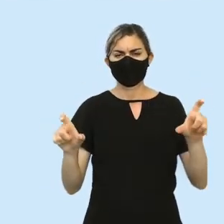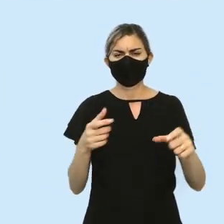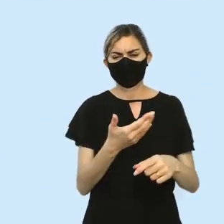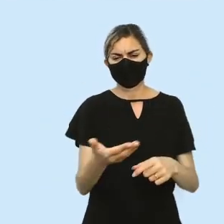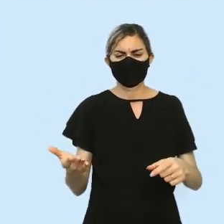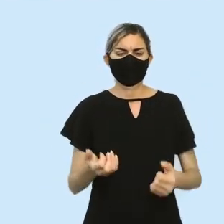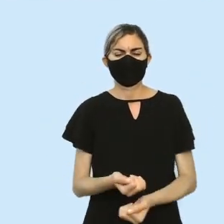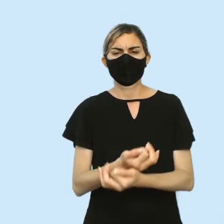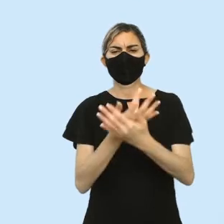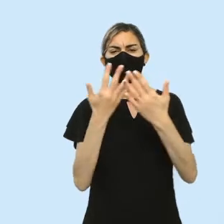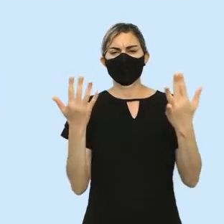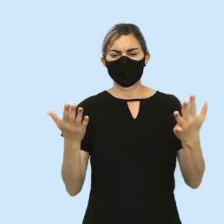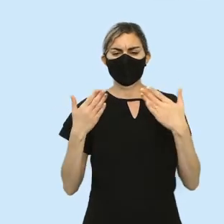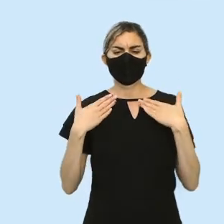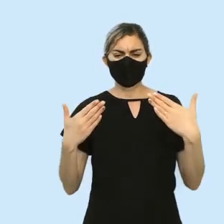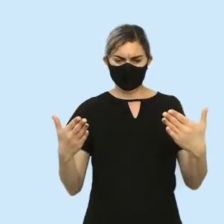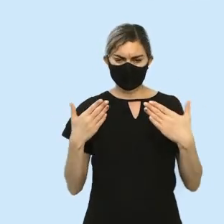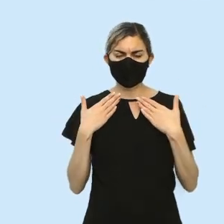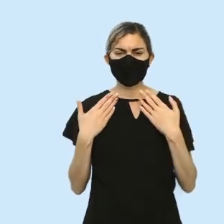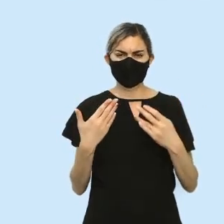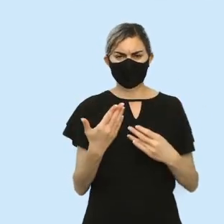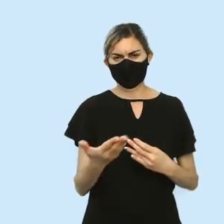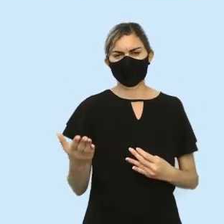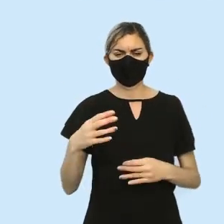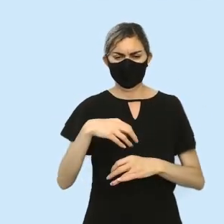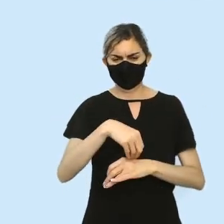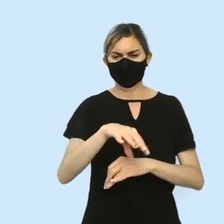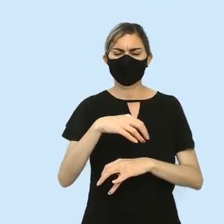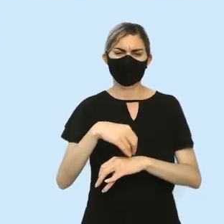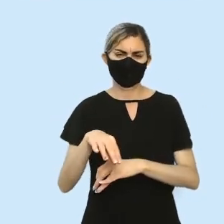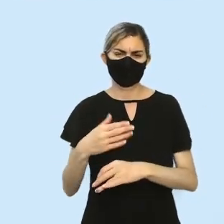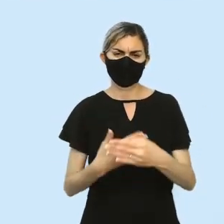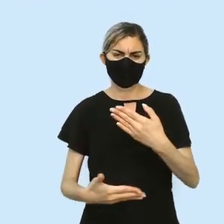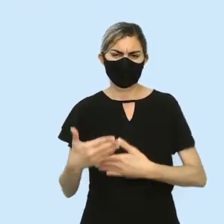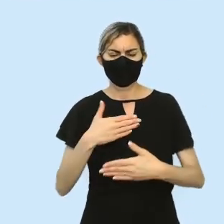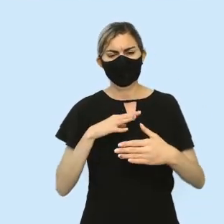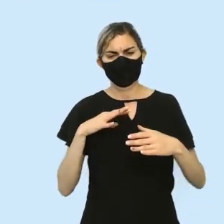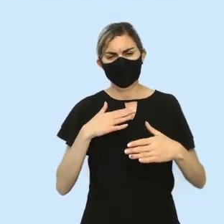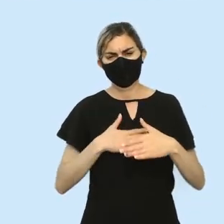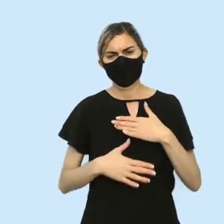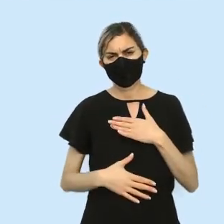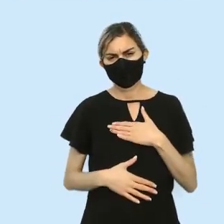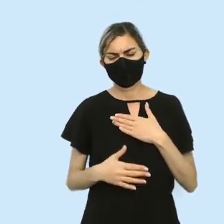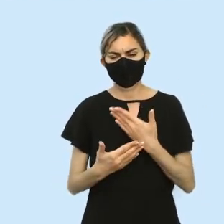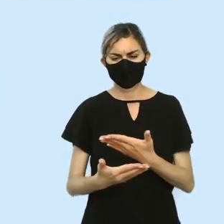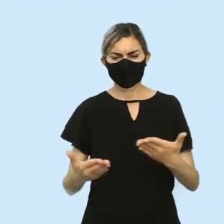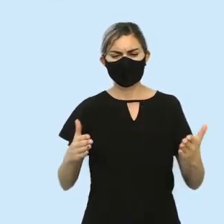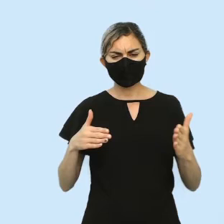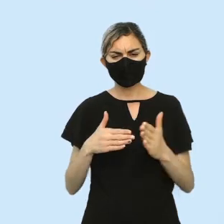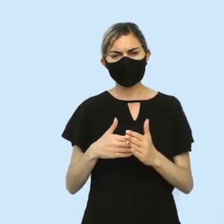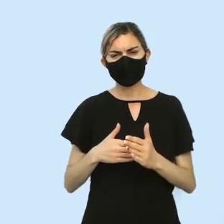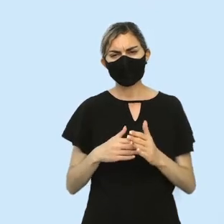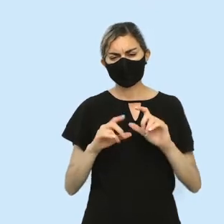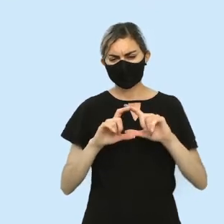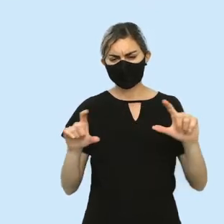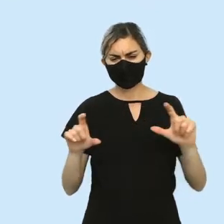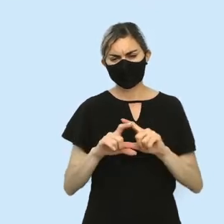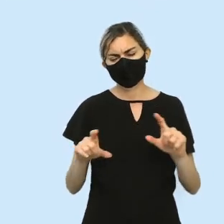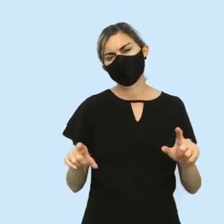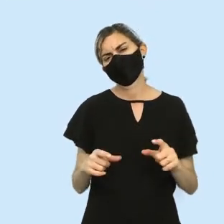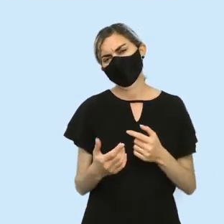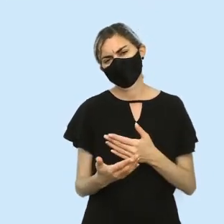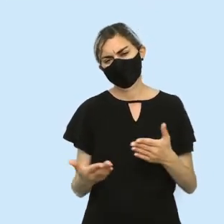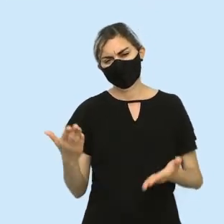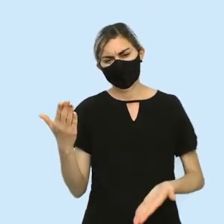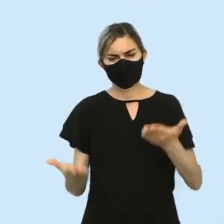das quantidades de calor trocada pelo corpo até o estabelecimento